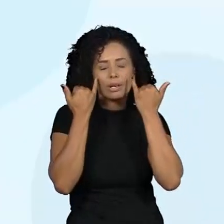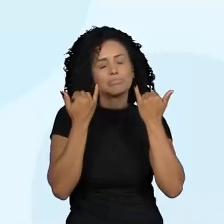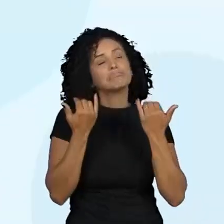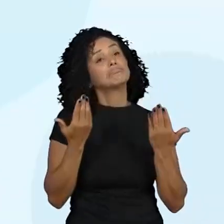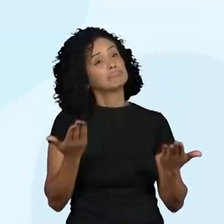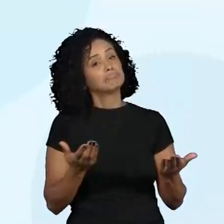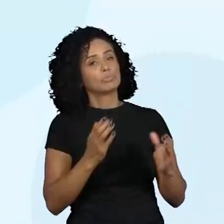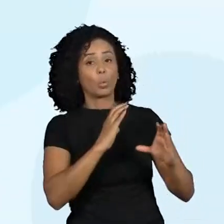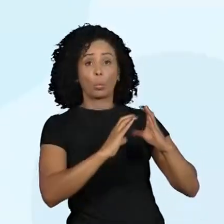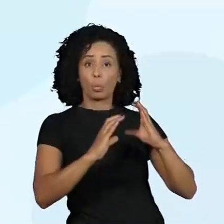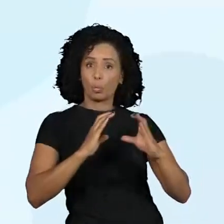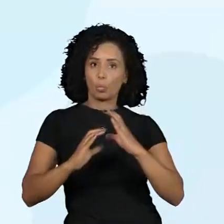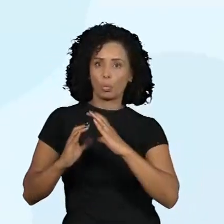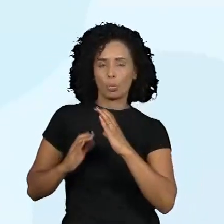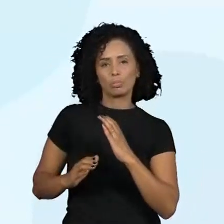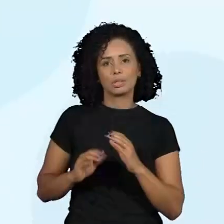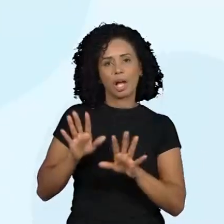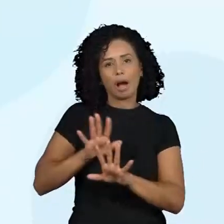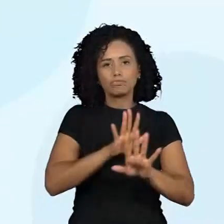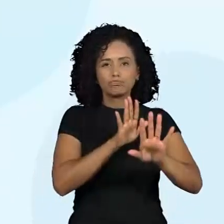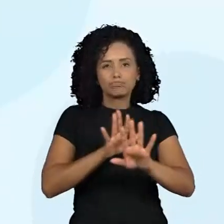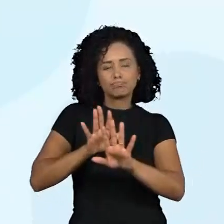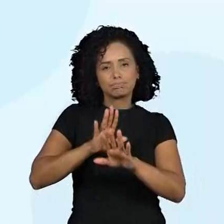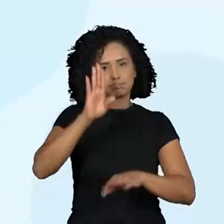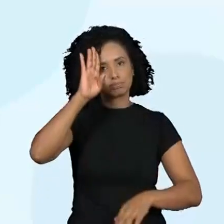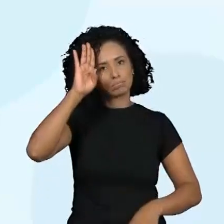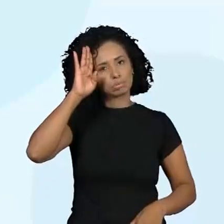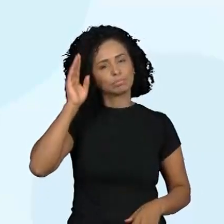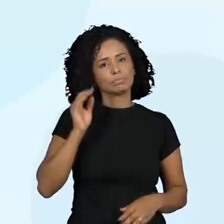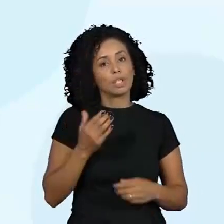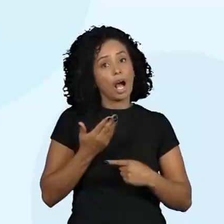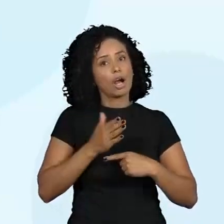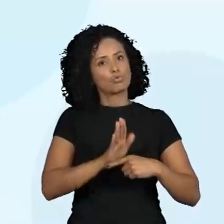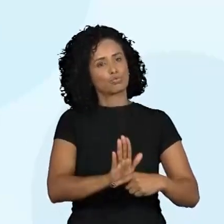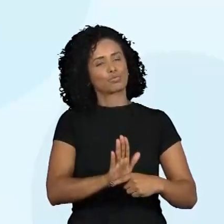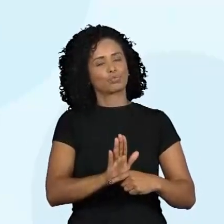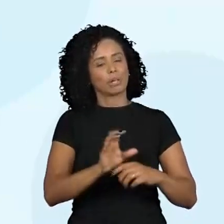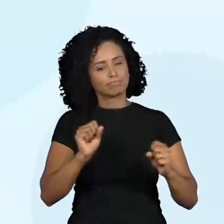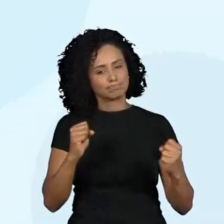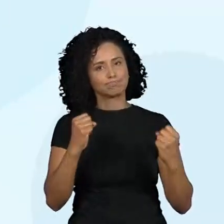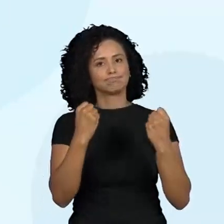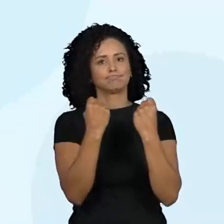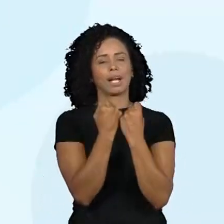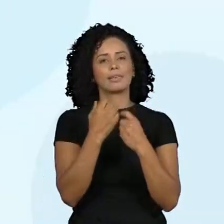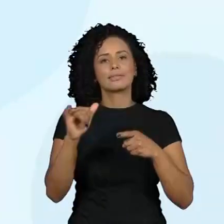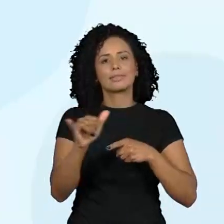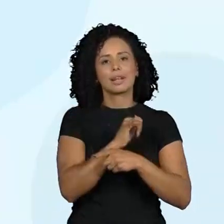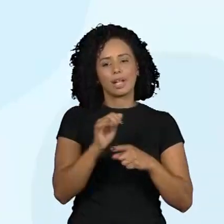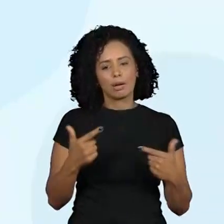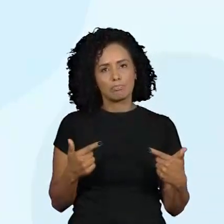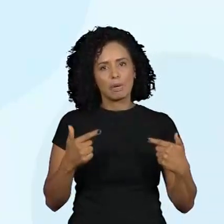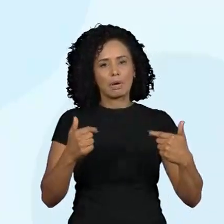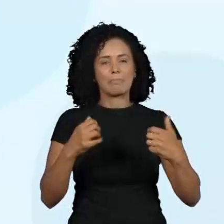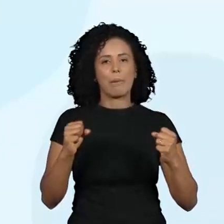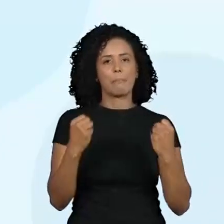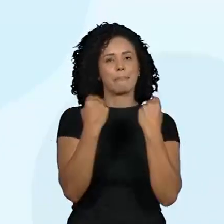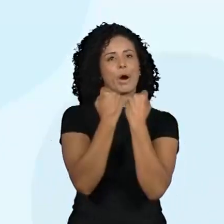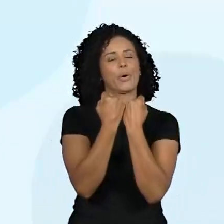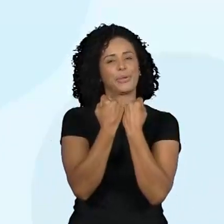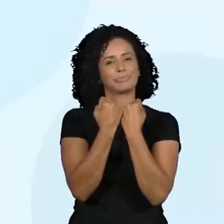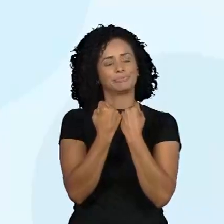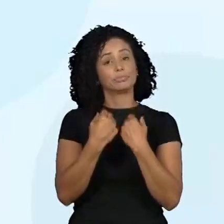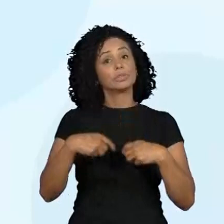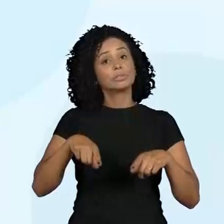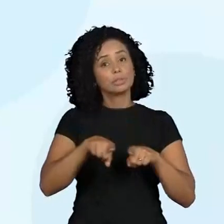aí, não é? Então, pode ter uma Sinalizador. resposta mais simples e objetiva, ou você pode buscar mais argumentos no texto para completar